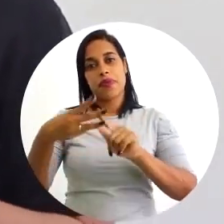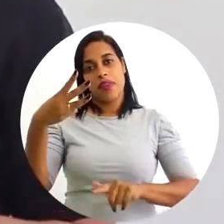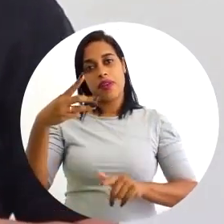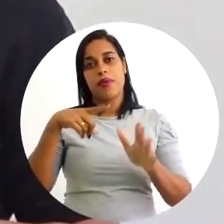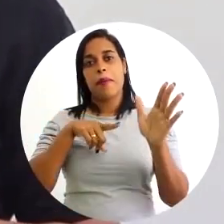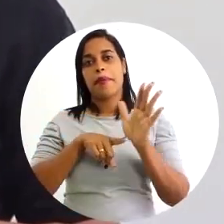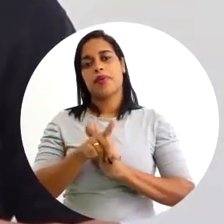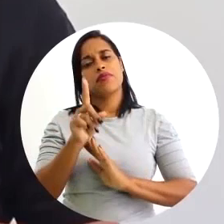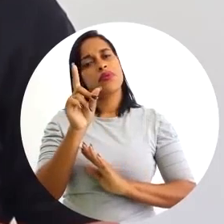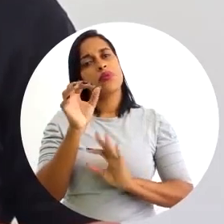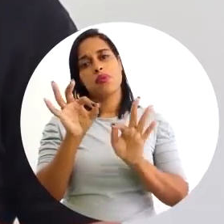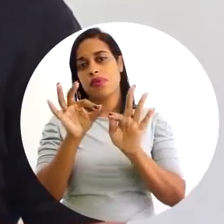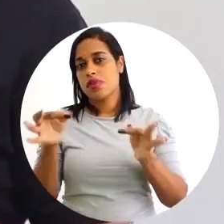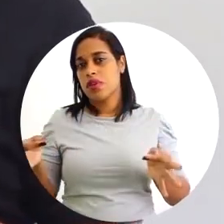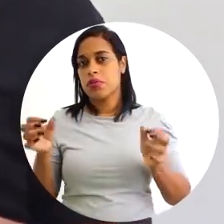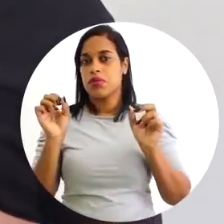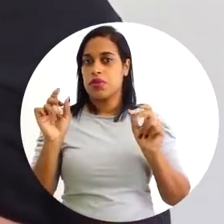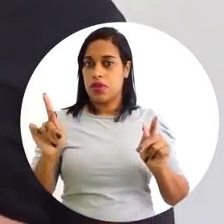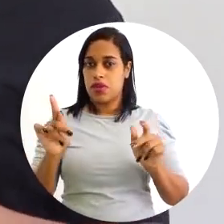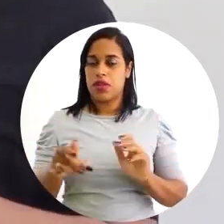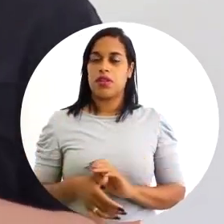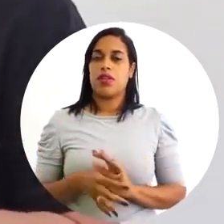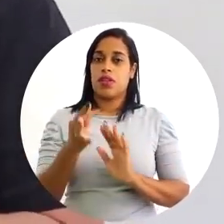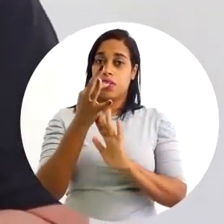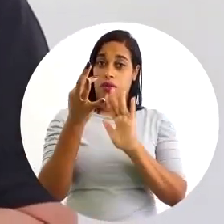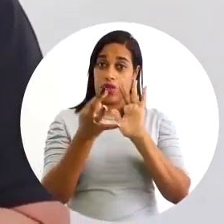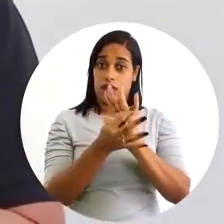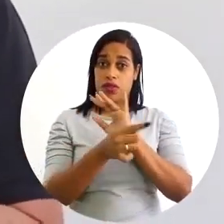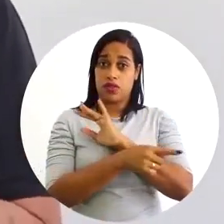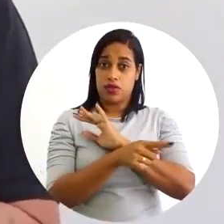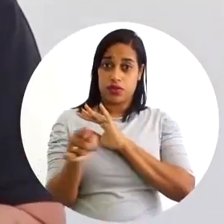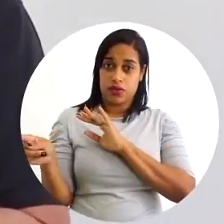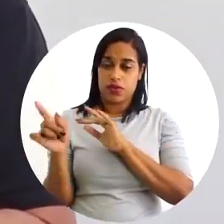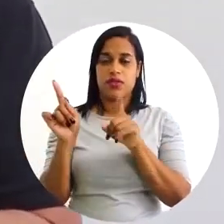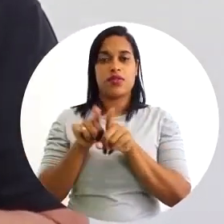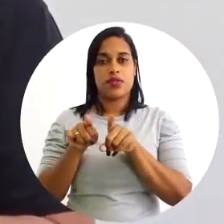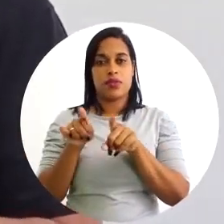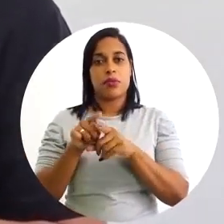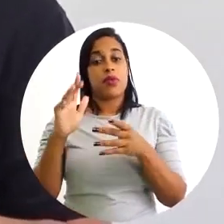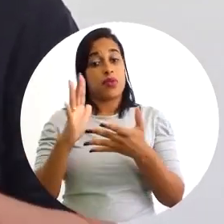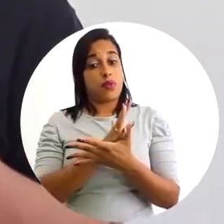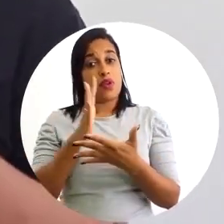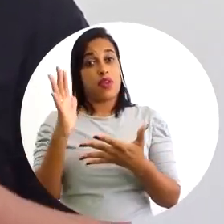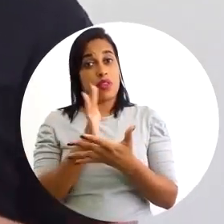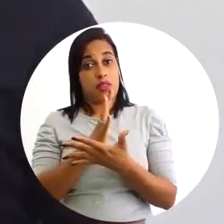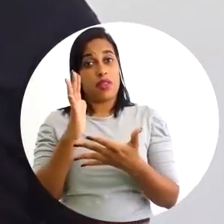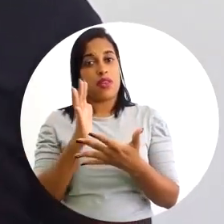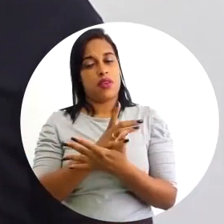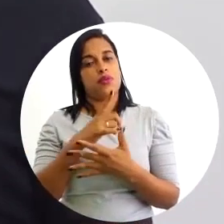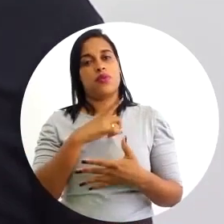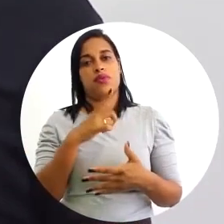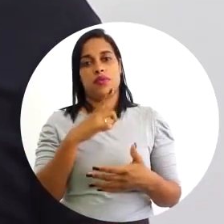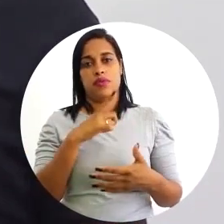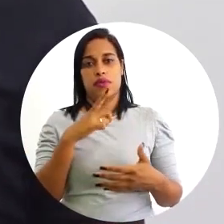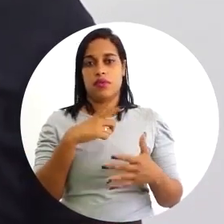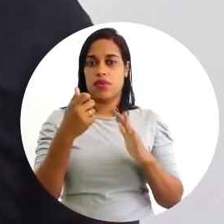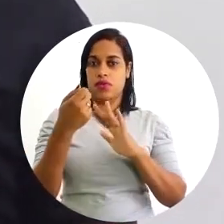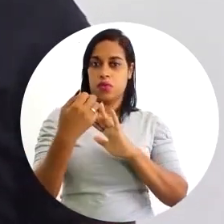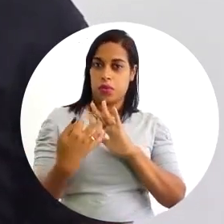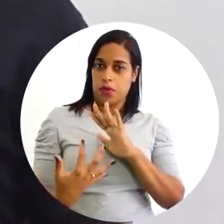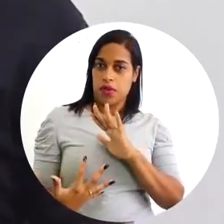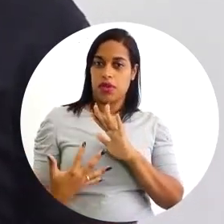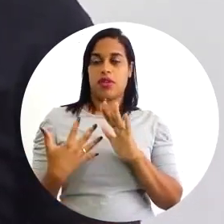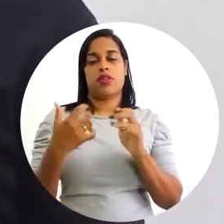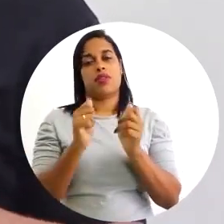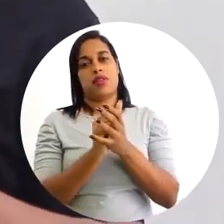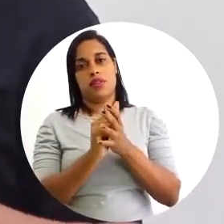são básicas, ok? E no texto de vocês, no caderno onde tem